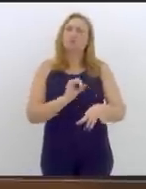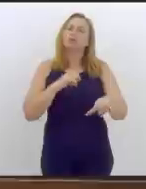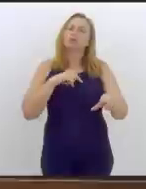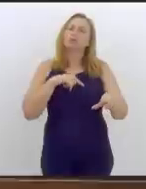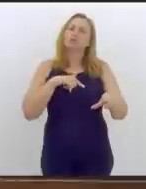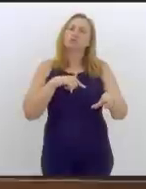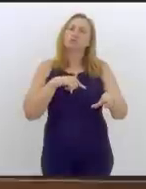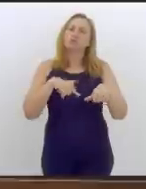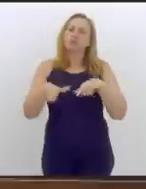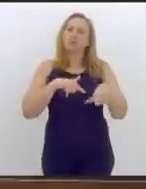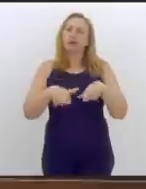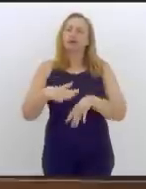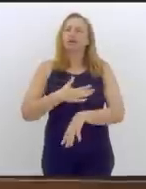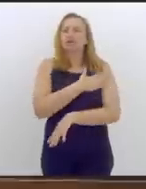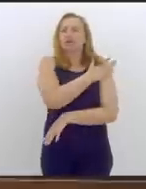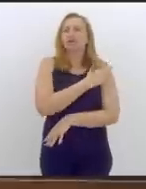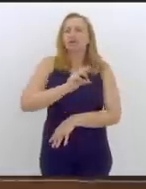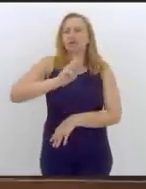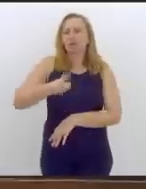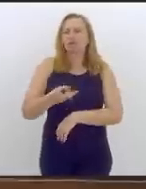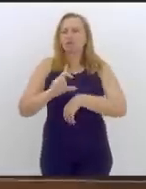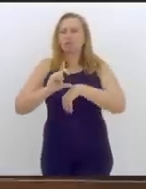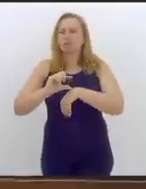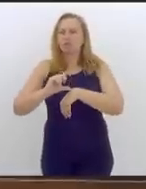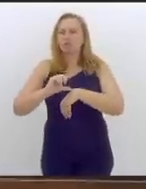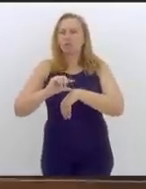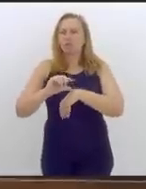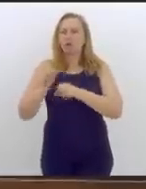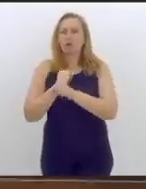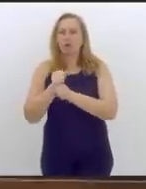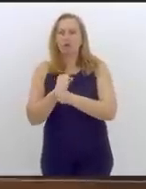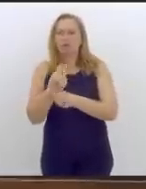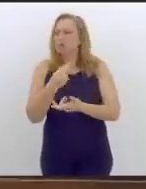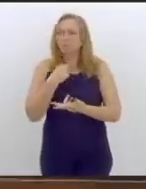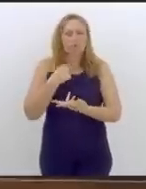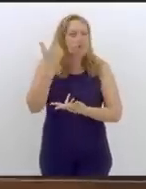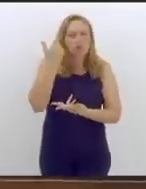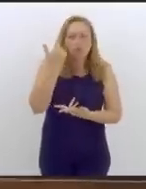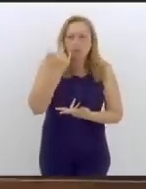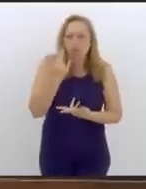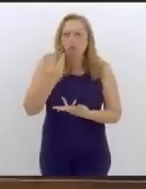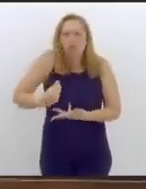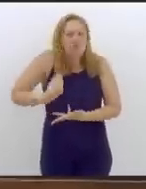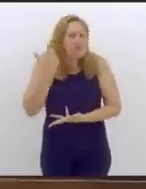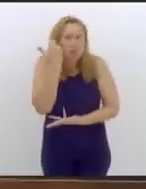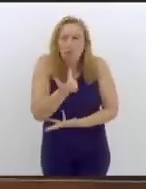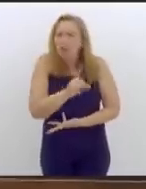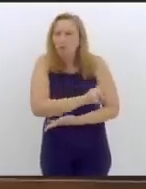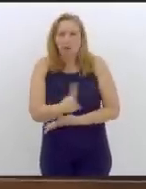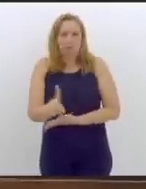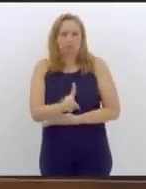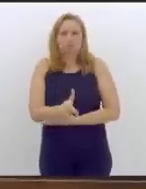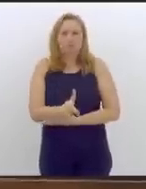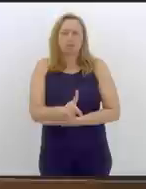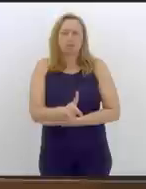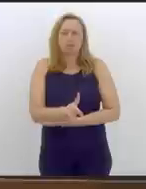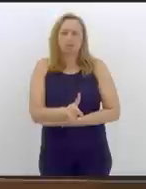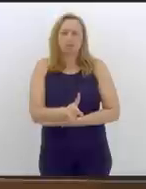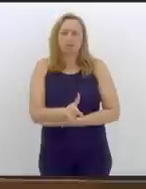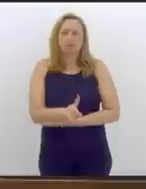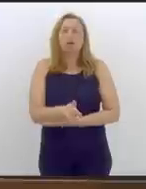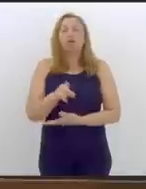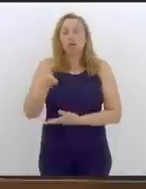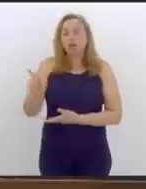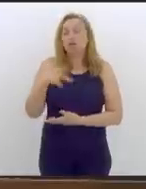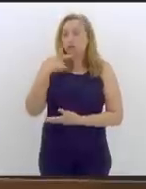horas trabalhadas em um ano os cara não pode ser normal ele não tem uma vida normal E aí rebate é naquilo que